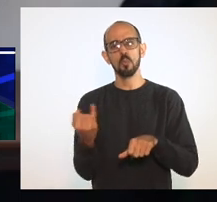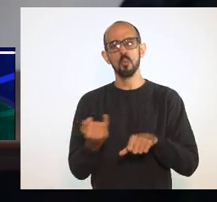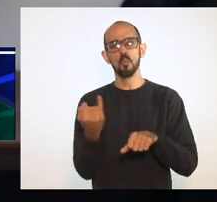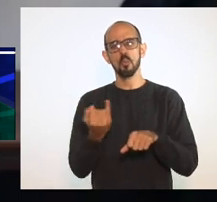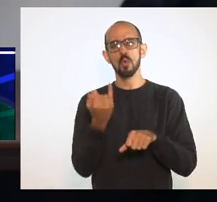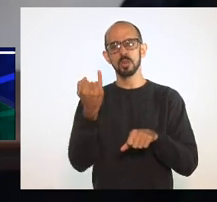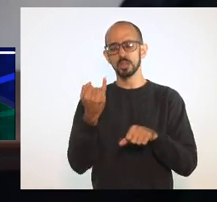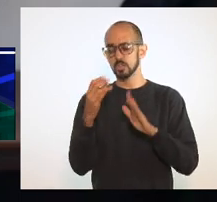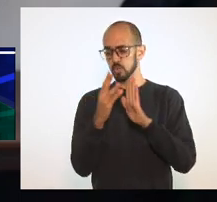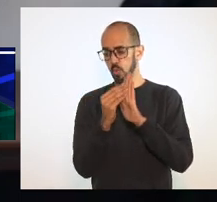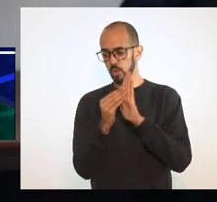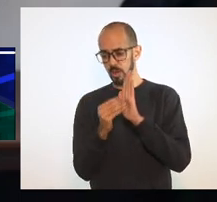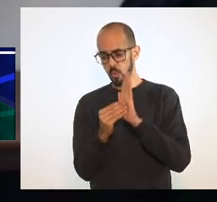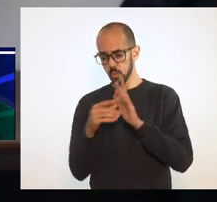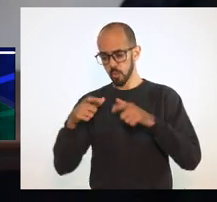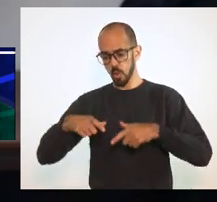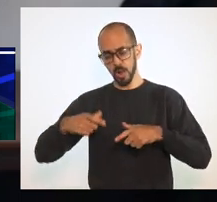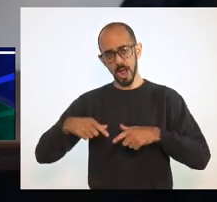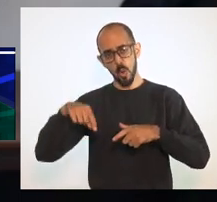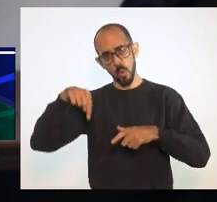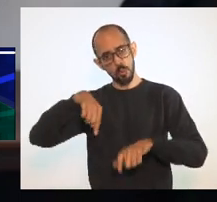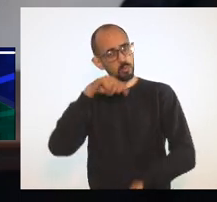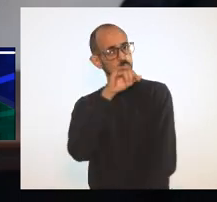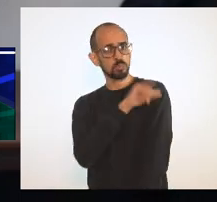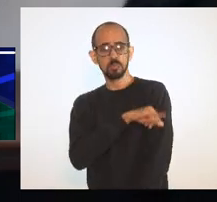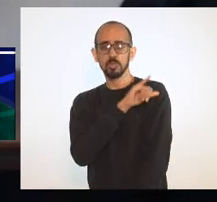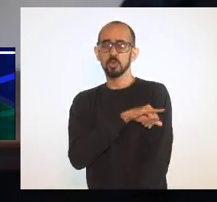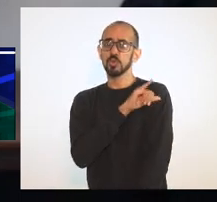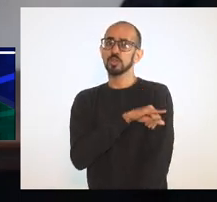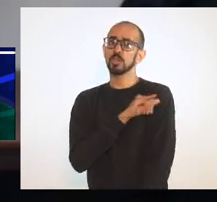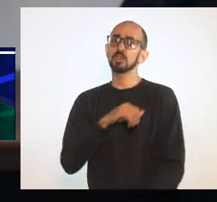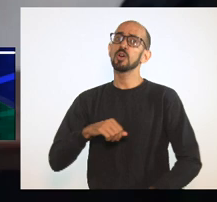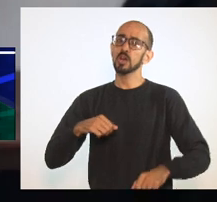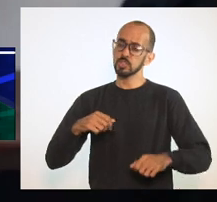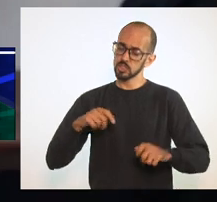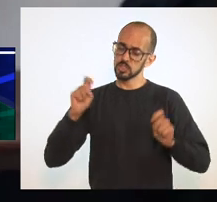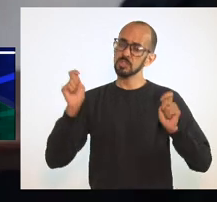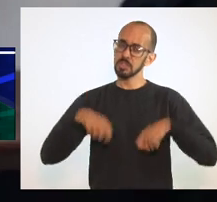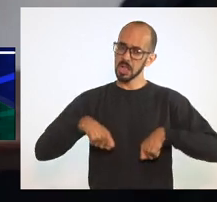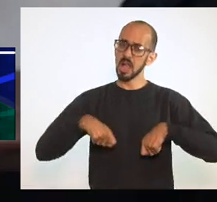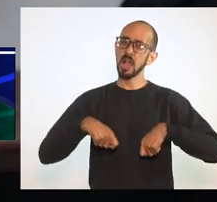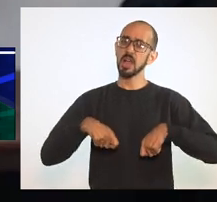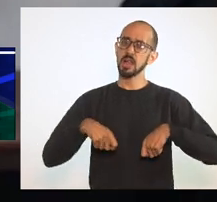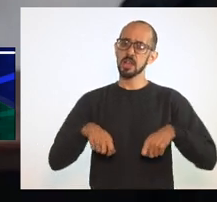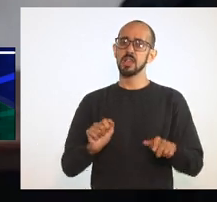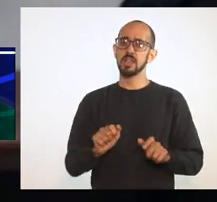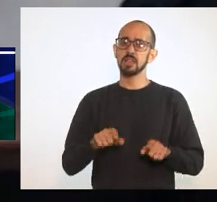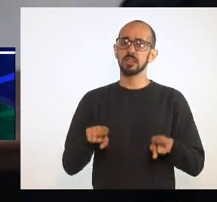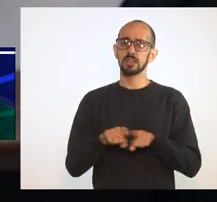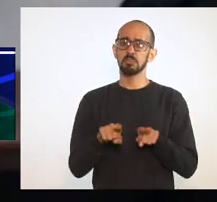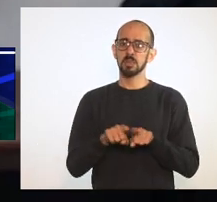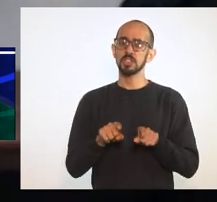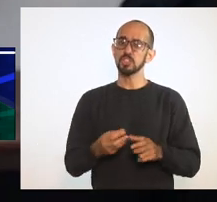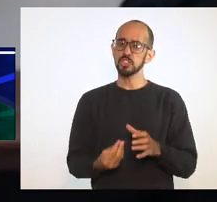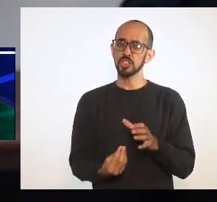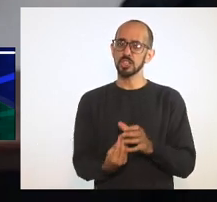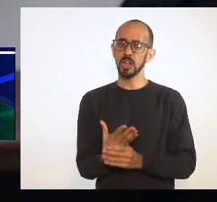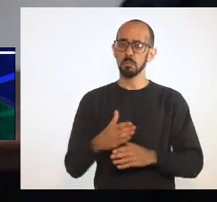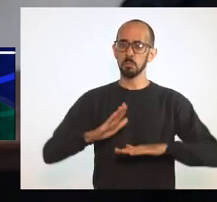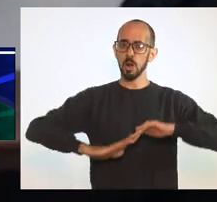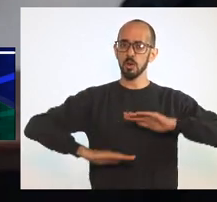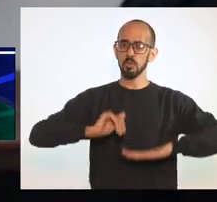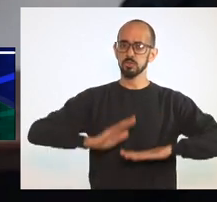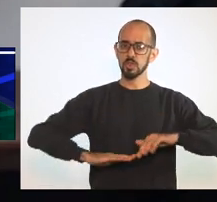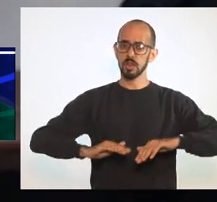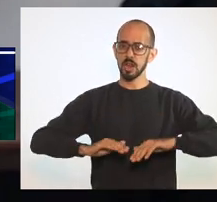conteúdo local aqui no Estado do Rio de Janeiro. Nós temos competência, nós temos profissionais capacitados. Agora